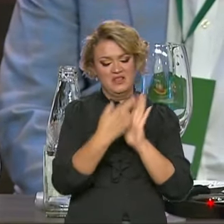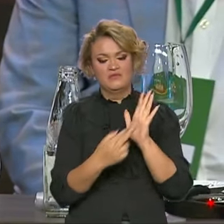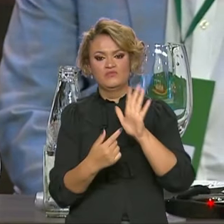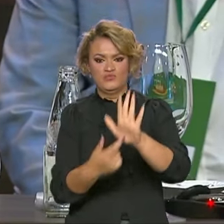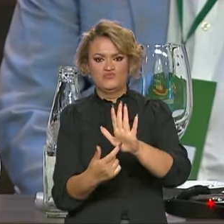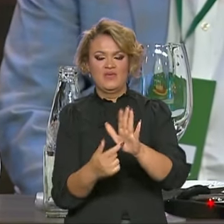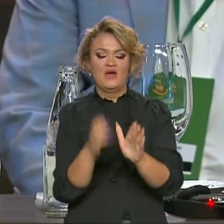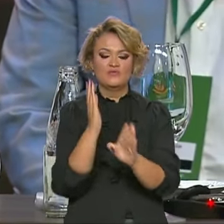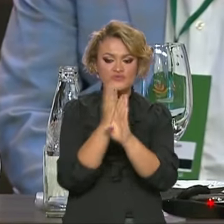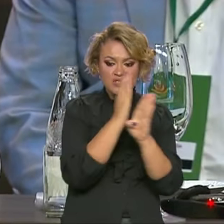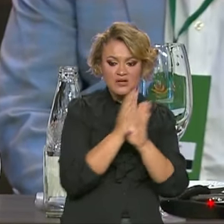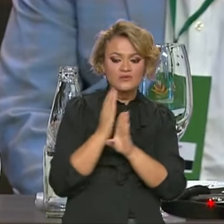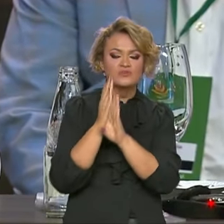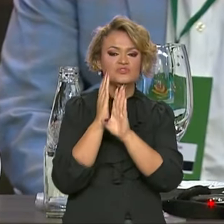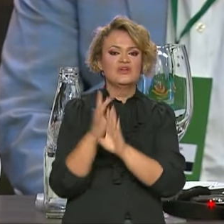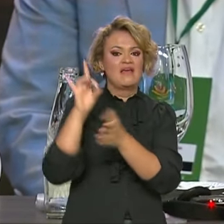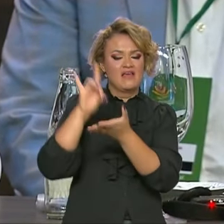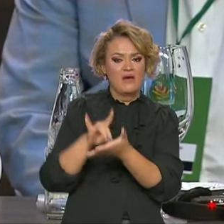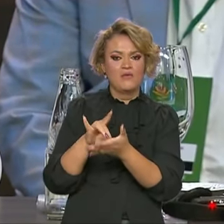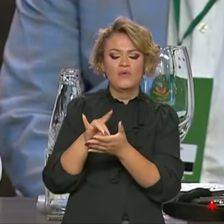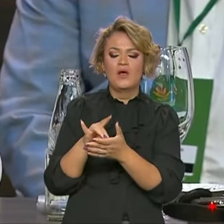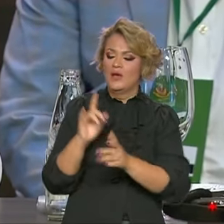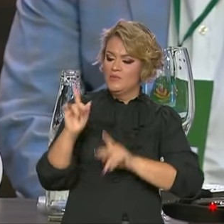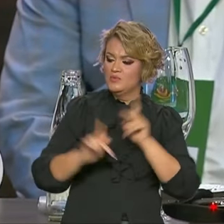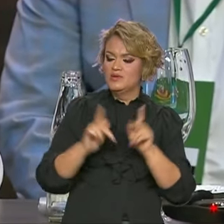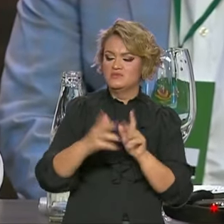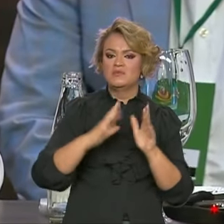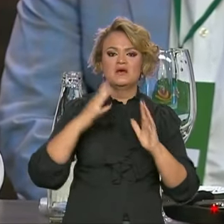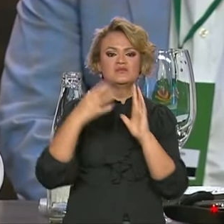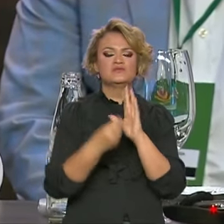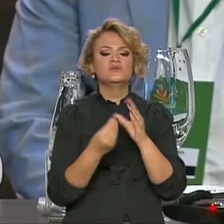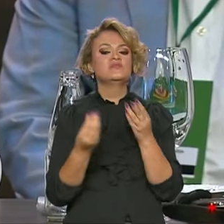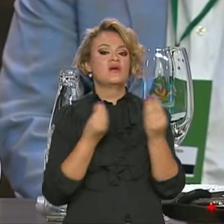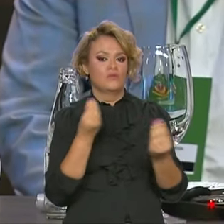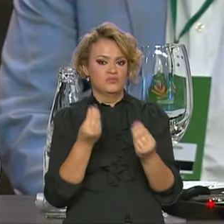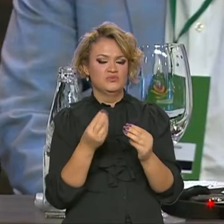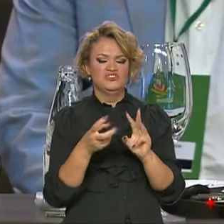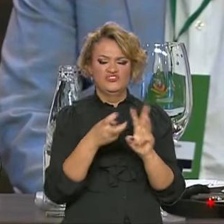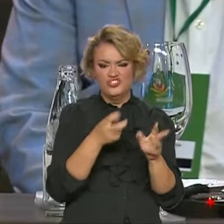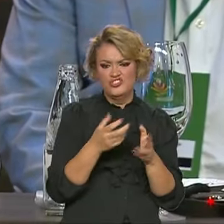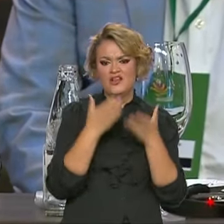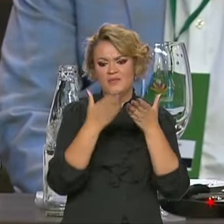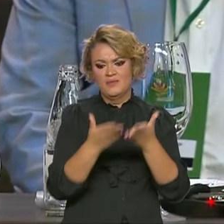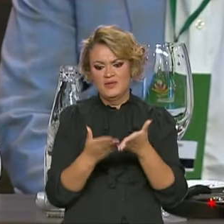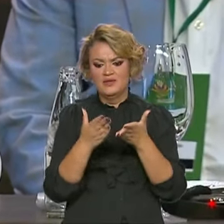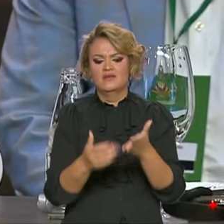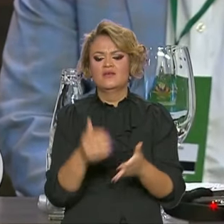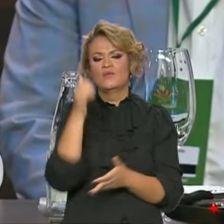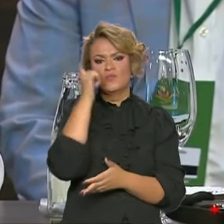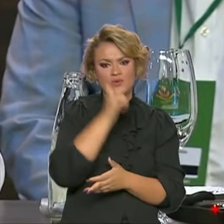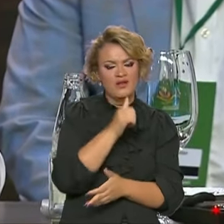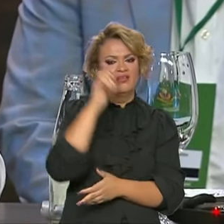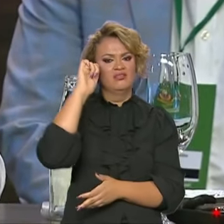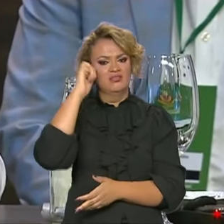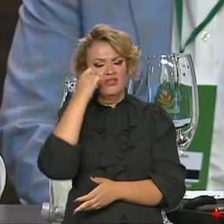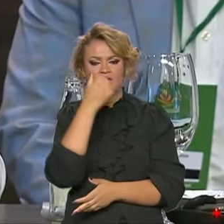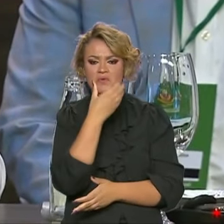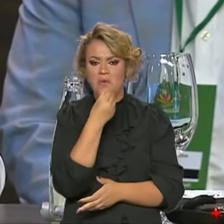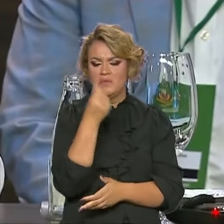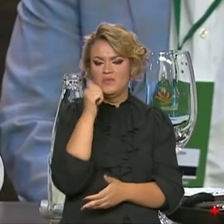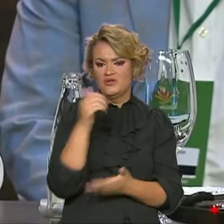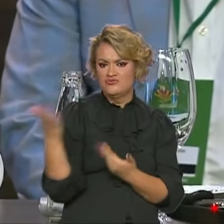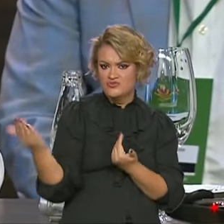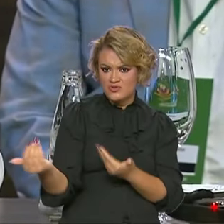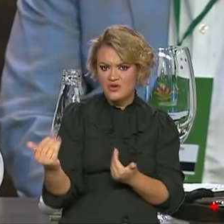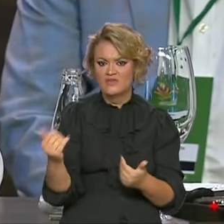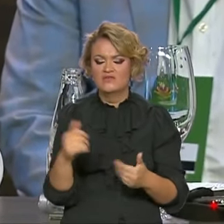real, vivo, de como está o povo da Amazônia, indígenas, ribeirinhos, mulheres, negros e negras,